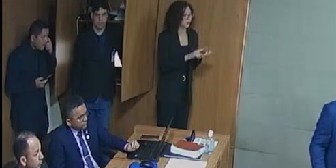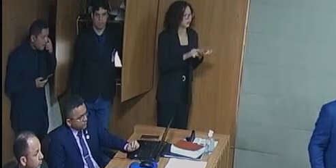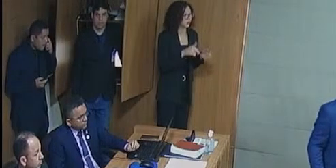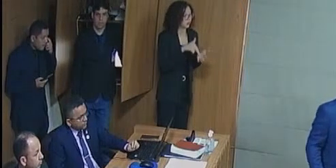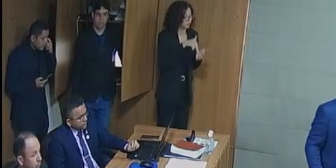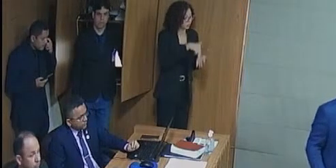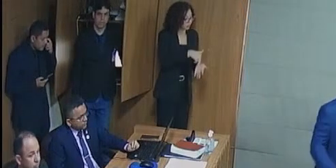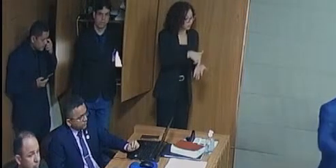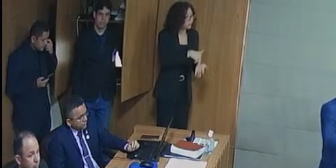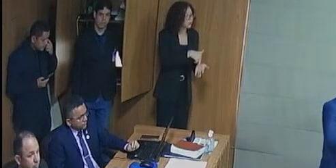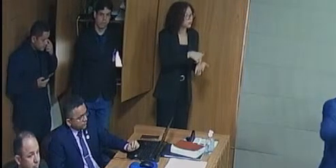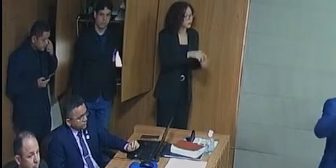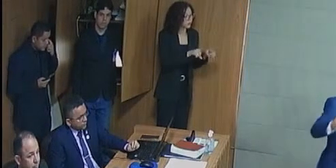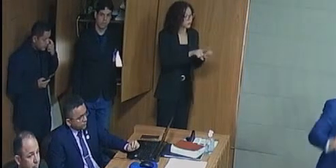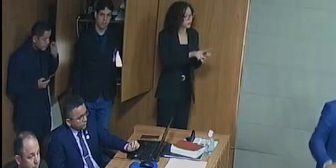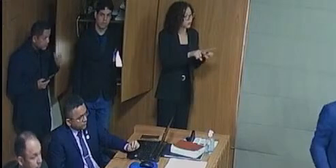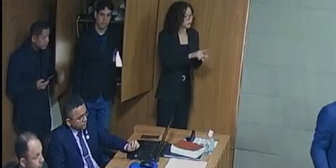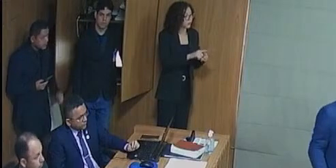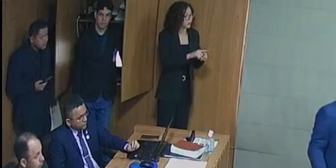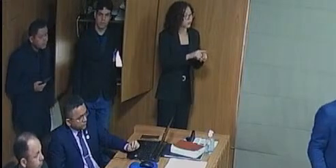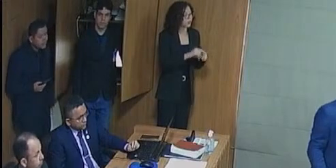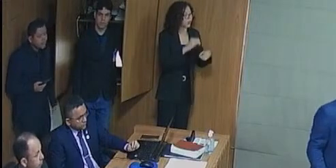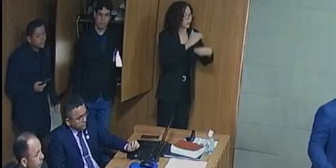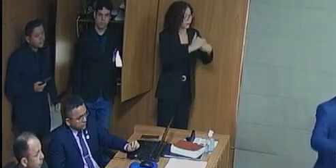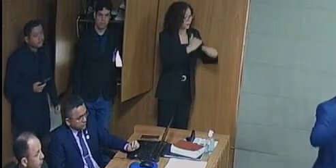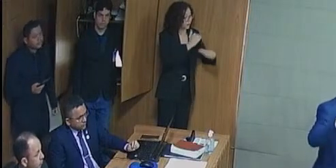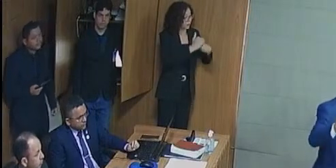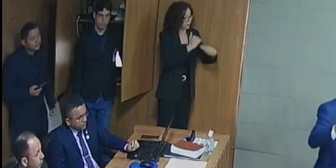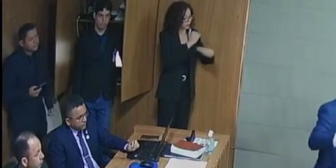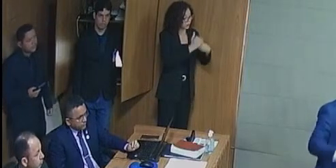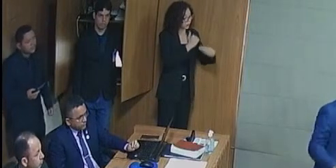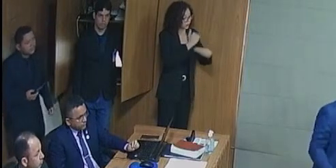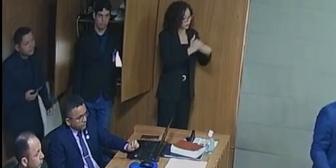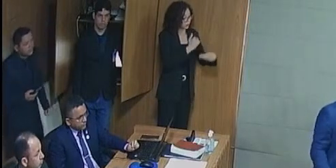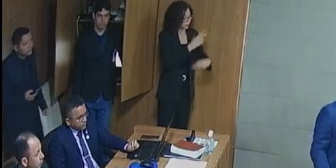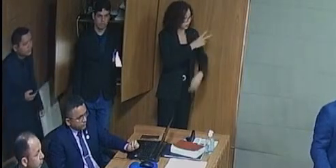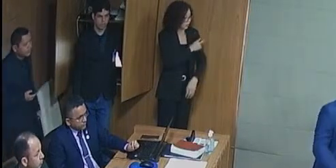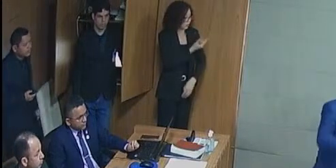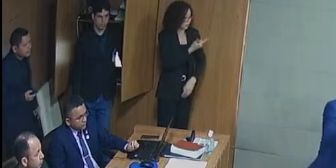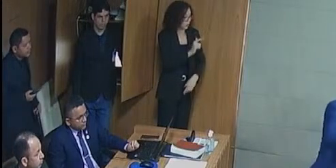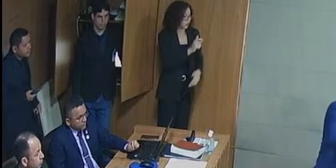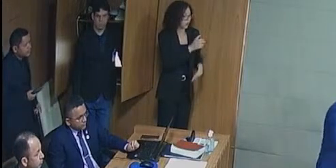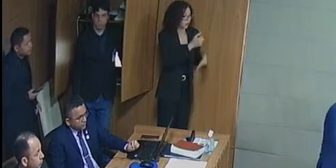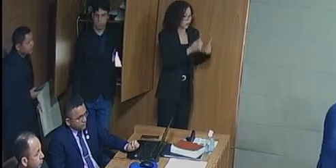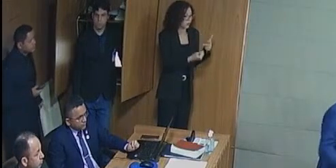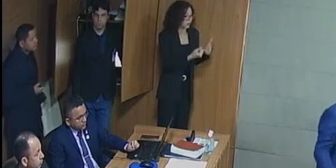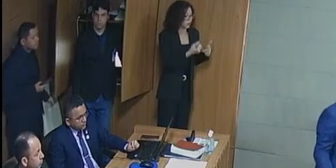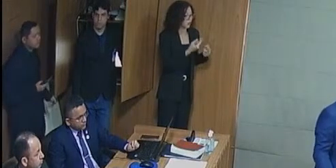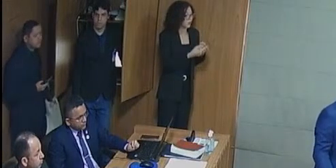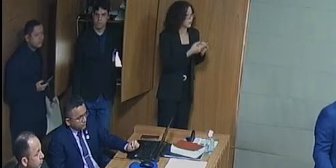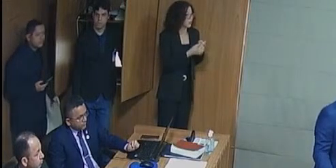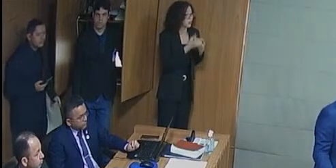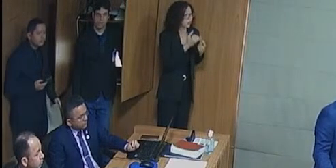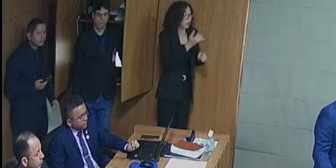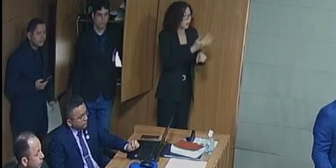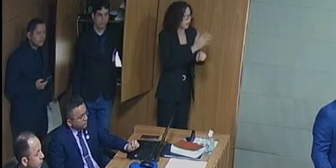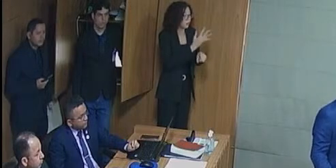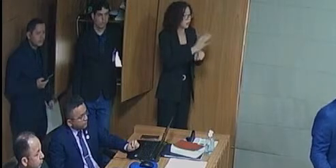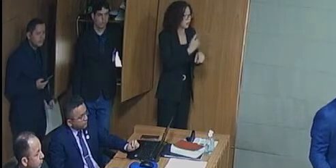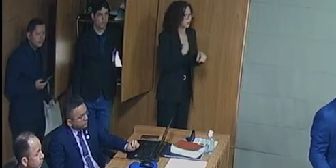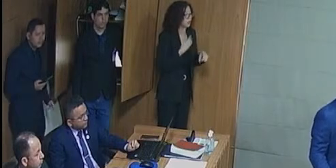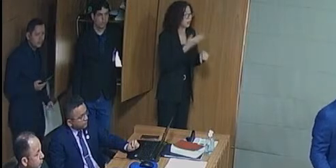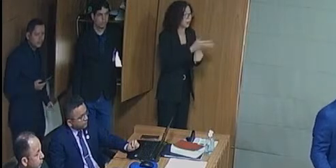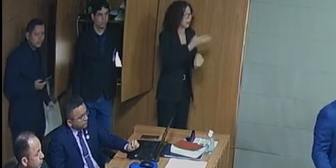A Tribuna inclusive Por orientação de chefe de outros poderes porque se assim não fizer eu estou